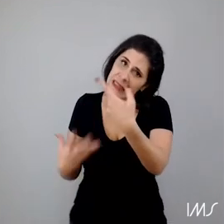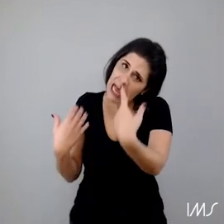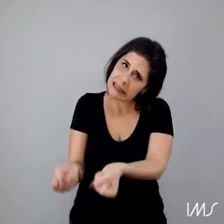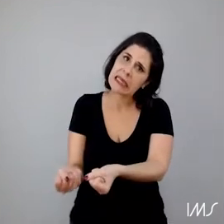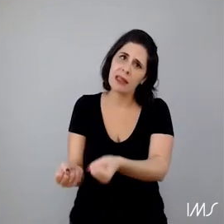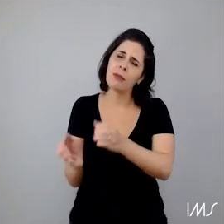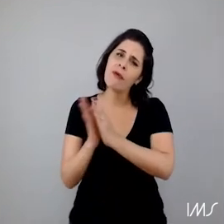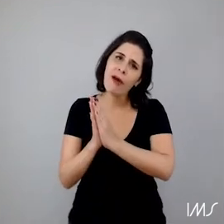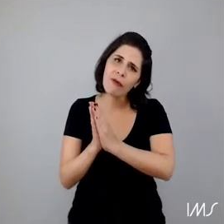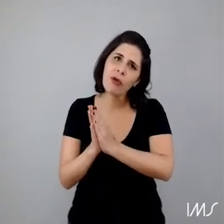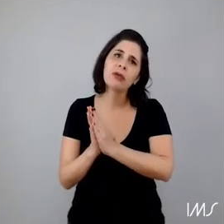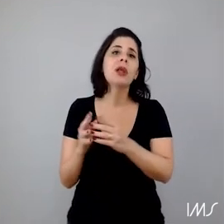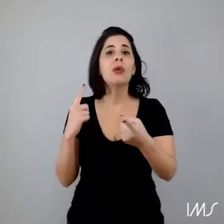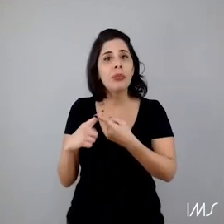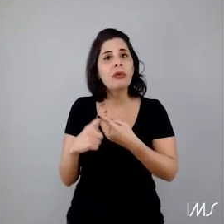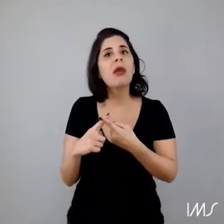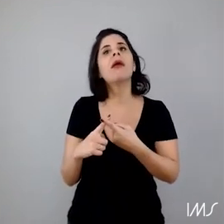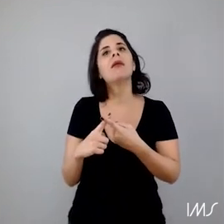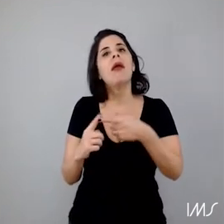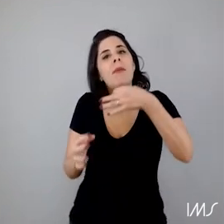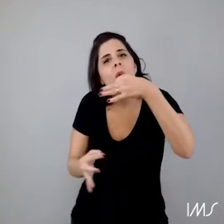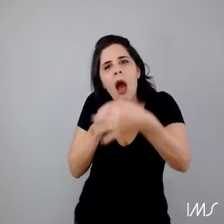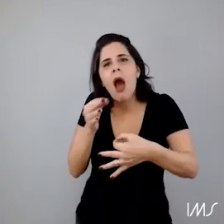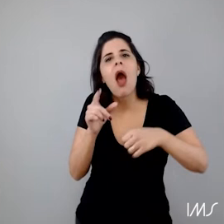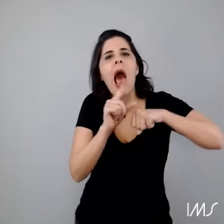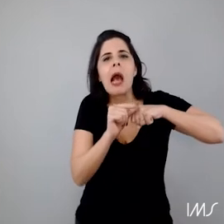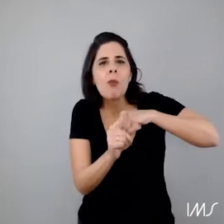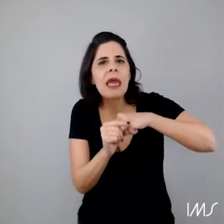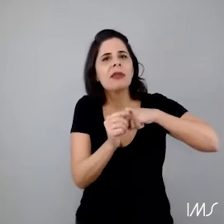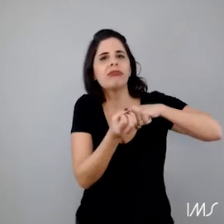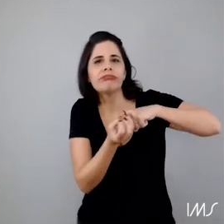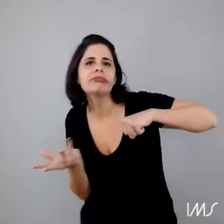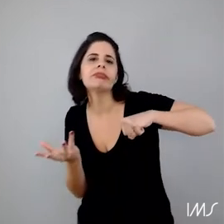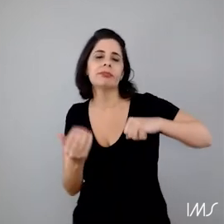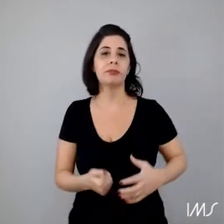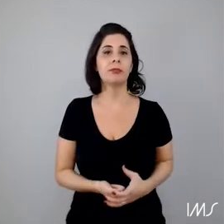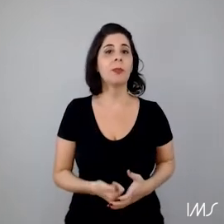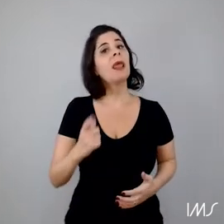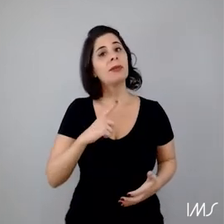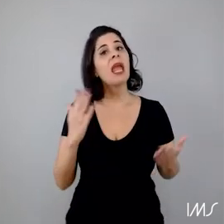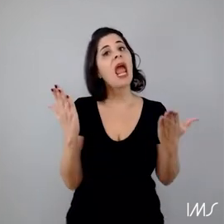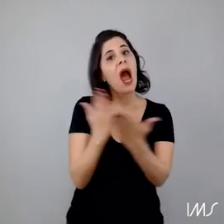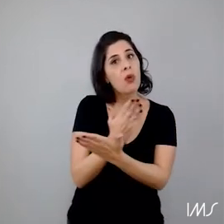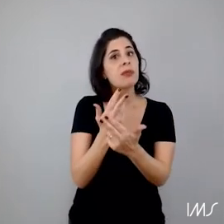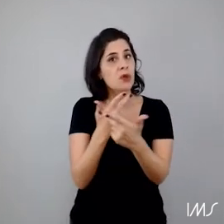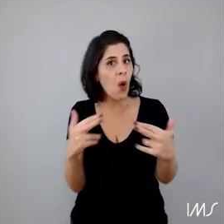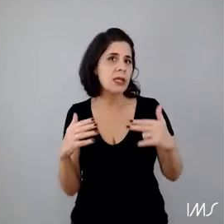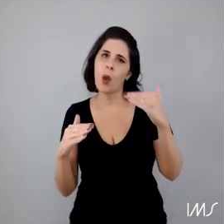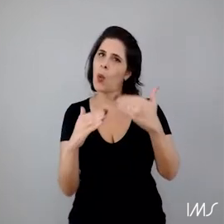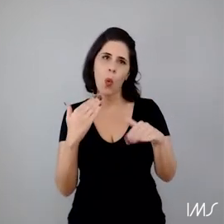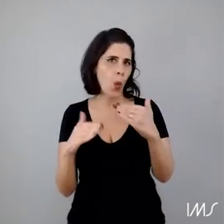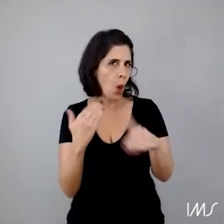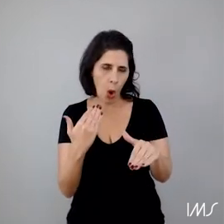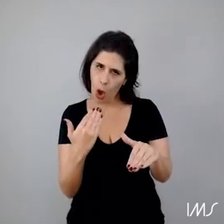Alguns dos pontos de discordância constato desenvolvimentos dos quais estou tratando no